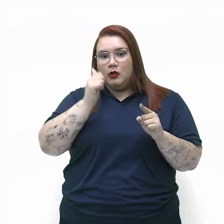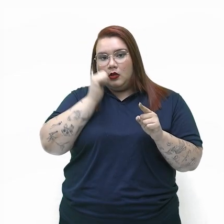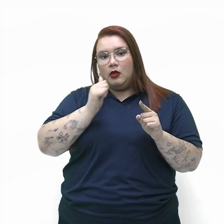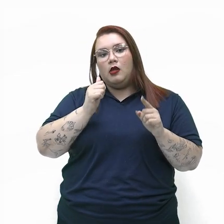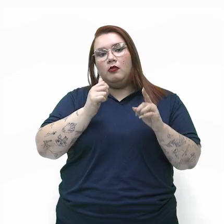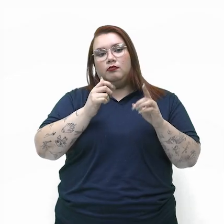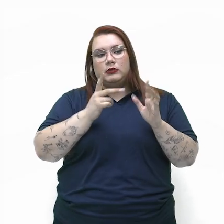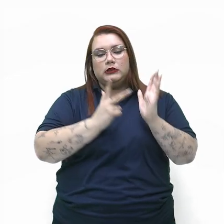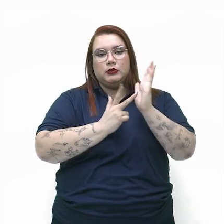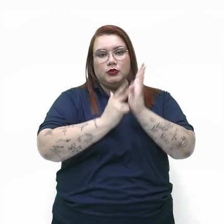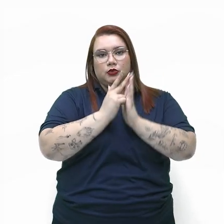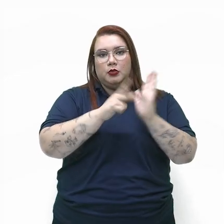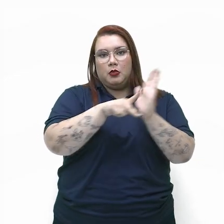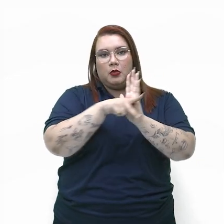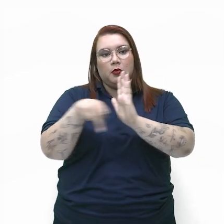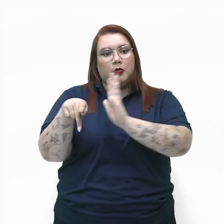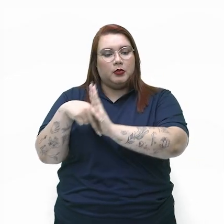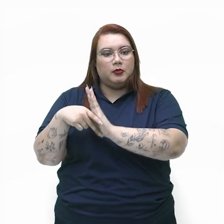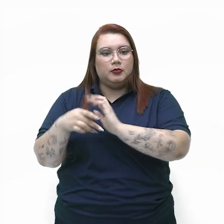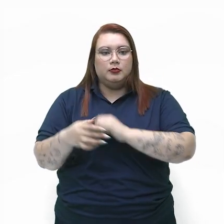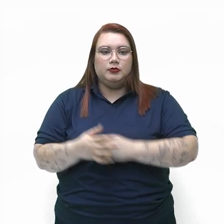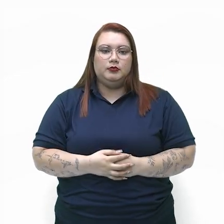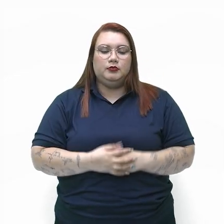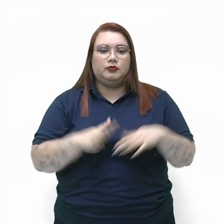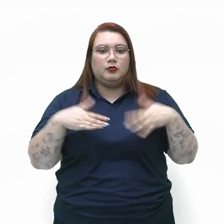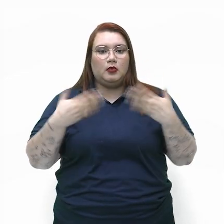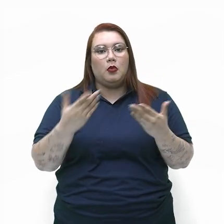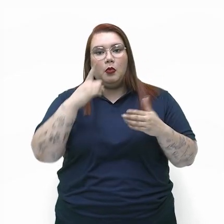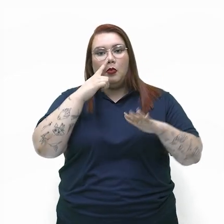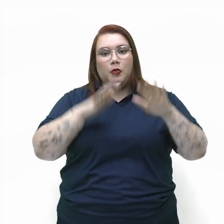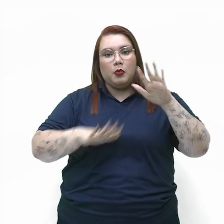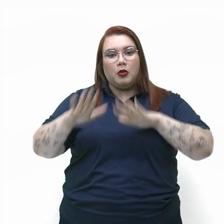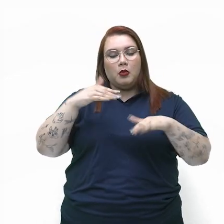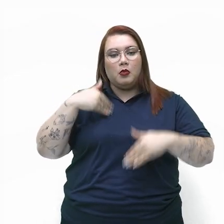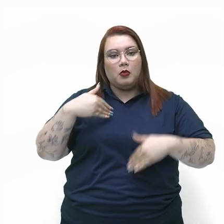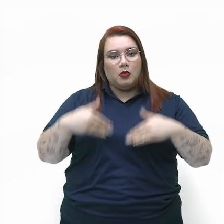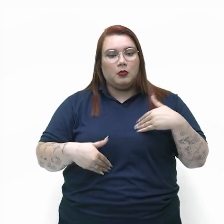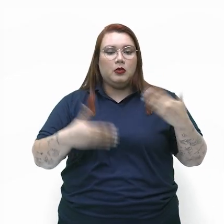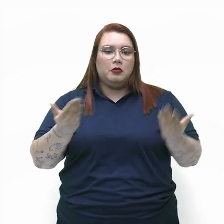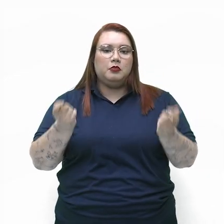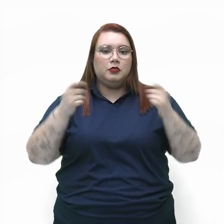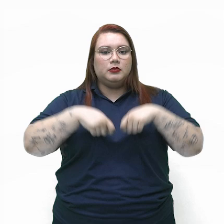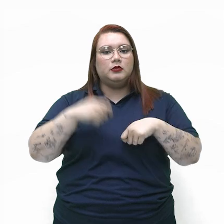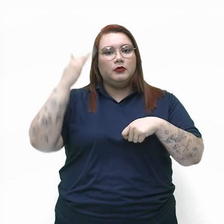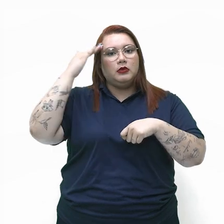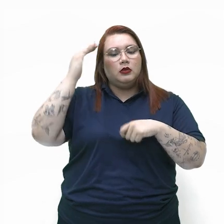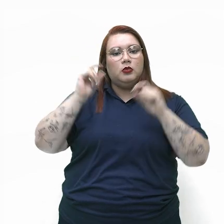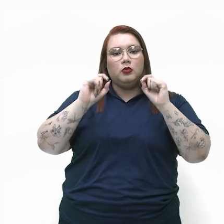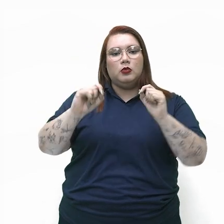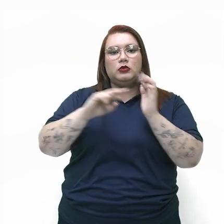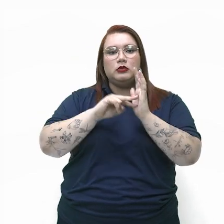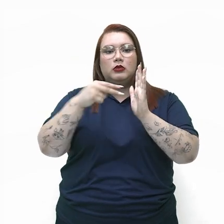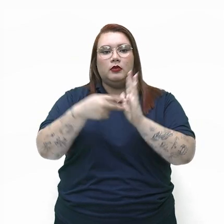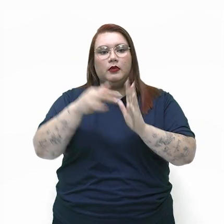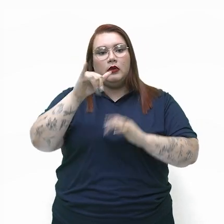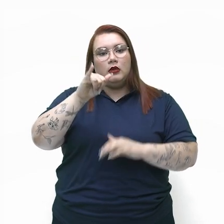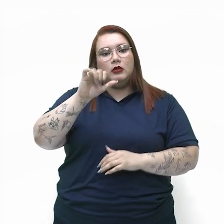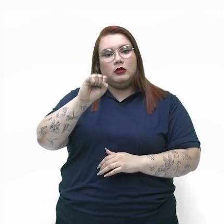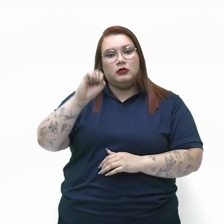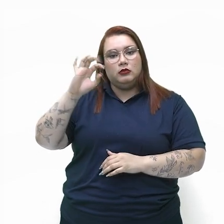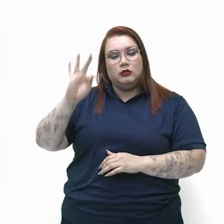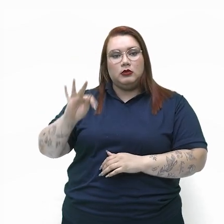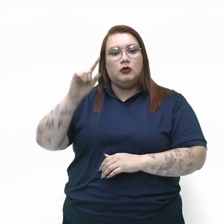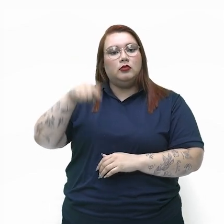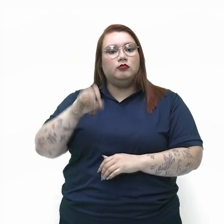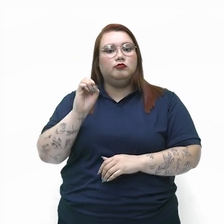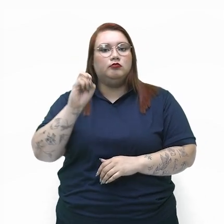masculino e feminino, respectivamente. E por falar em cuidado com o corpo, nada melhor do que a gente entender um pouquinho o que são as